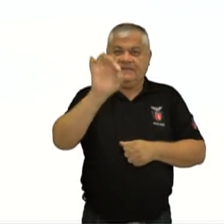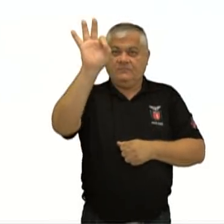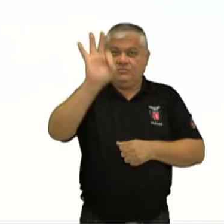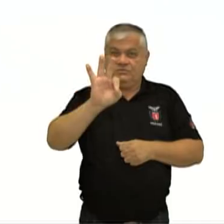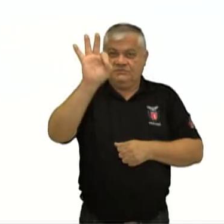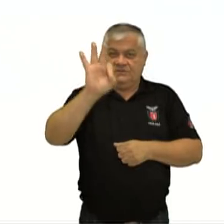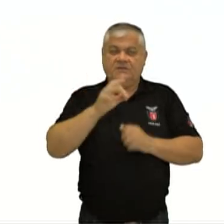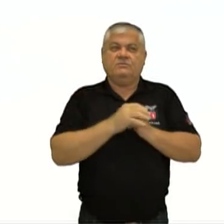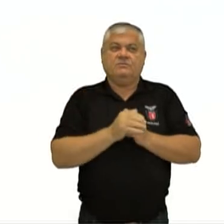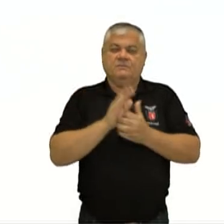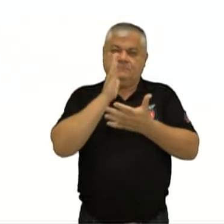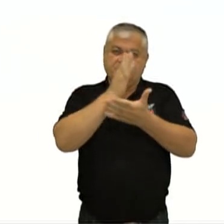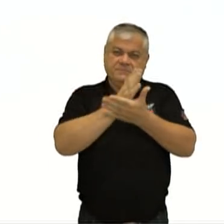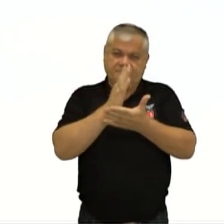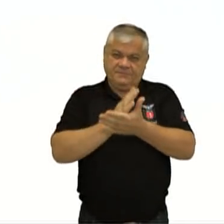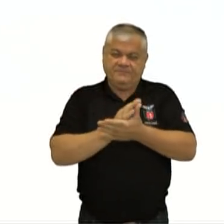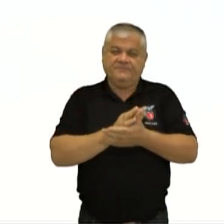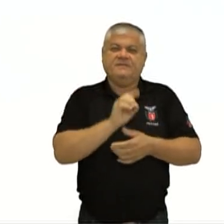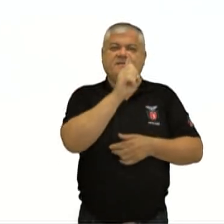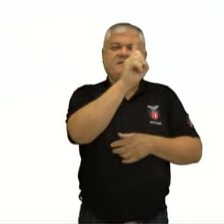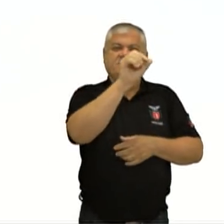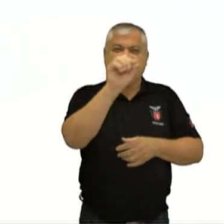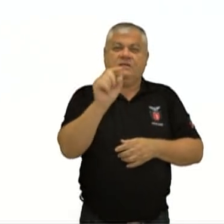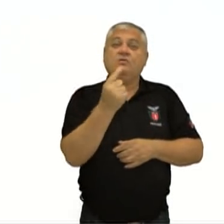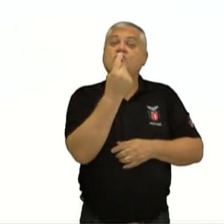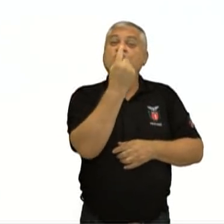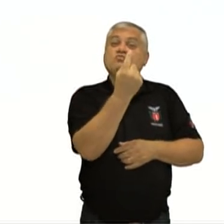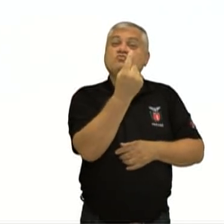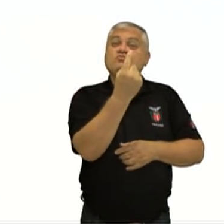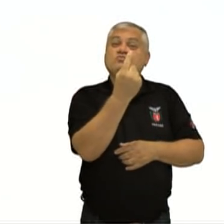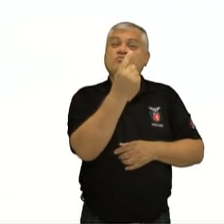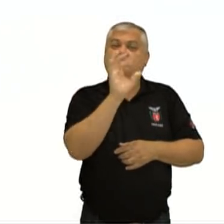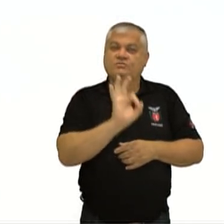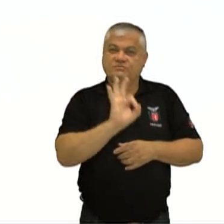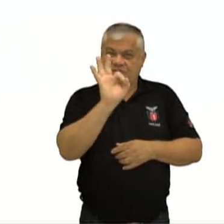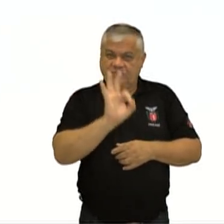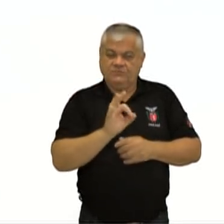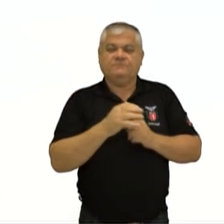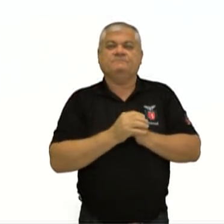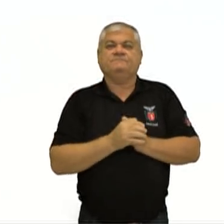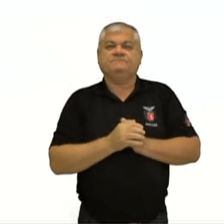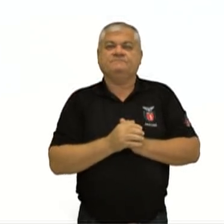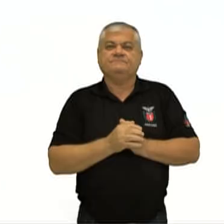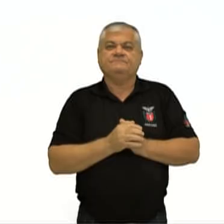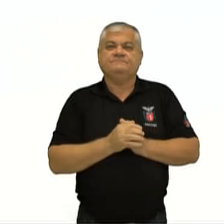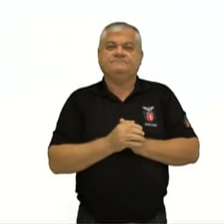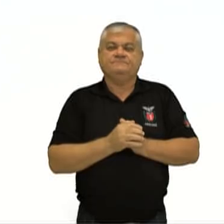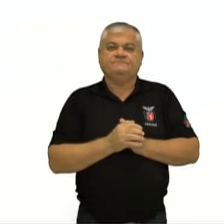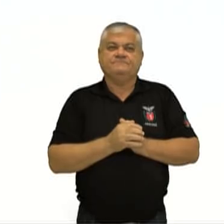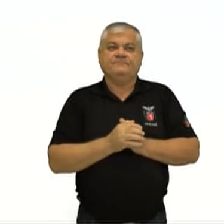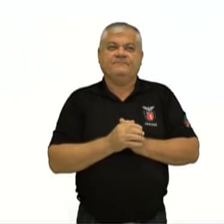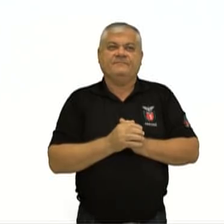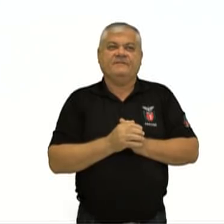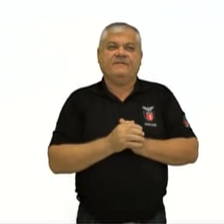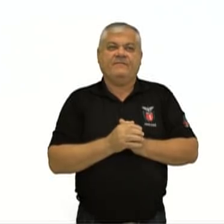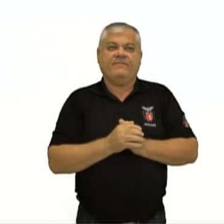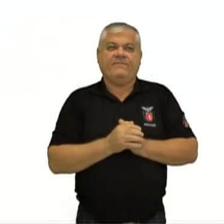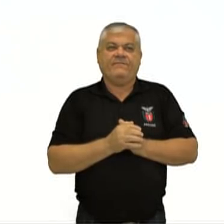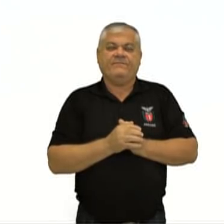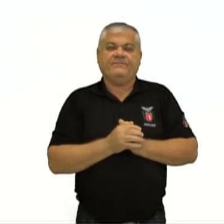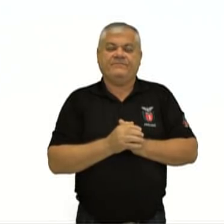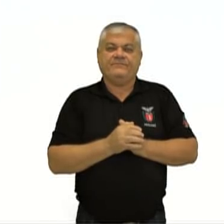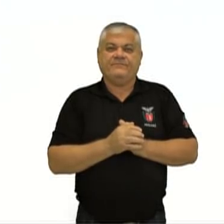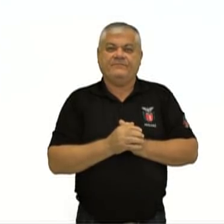total, em 100 partes. Então, cada parte vai ser 1 em 100, ou 1%. Certo? Aí eu vou